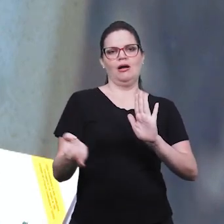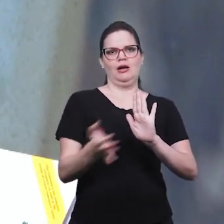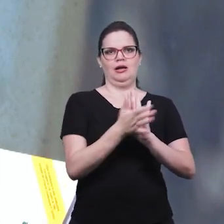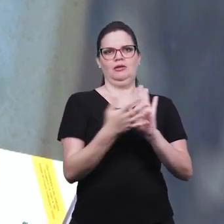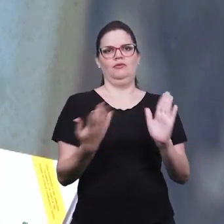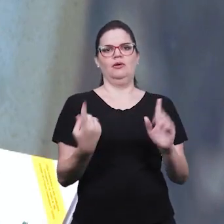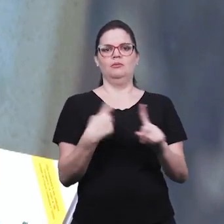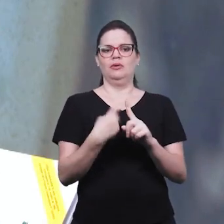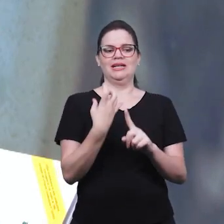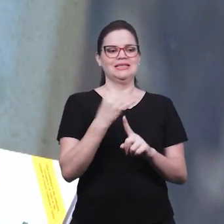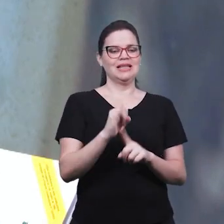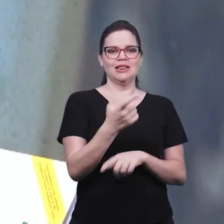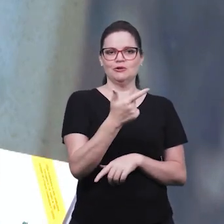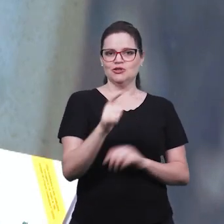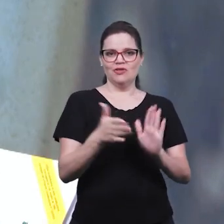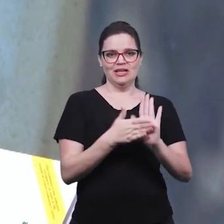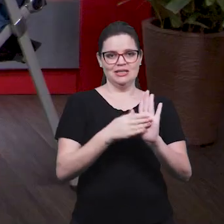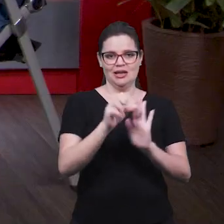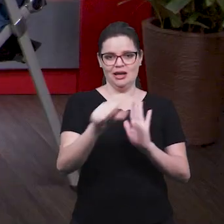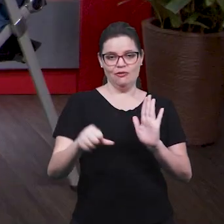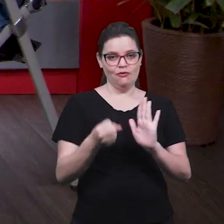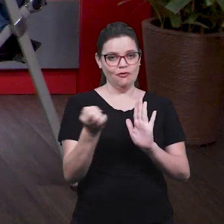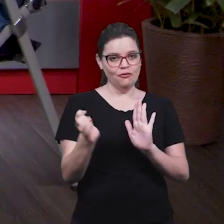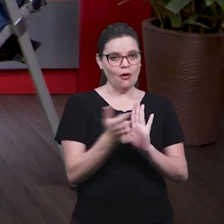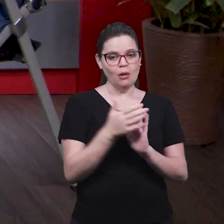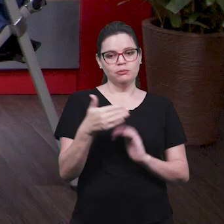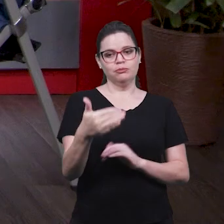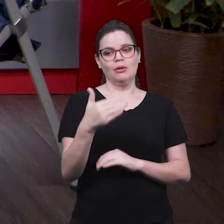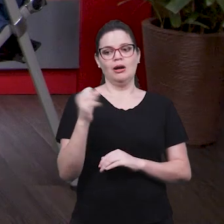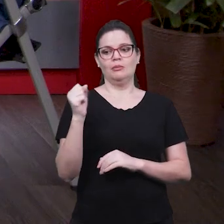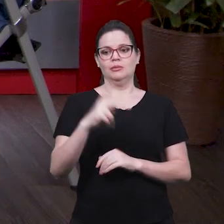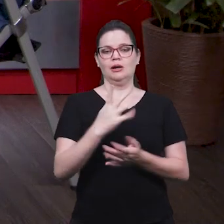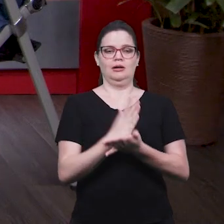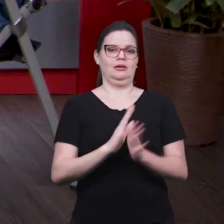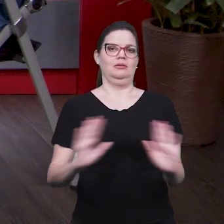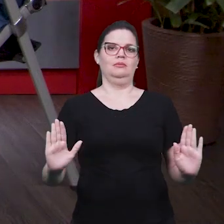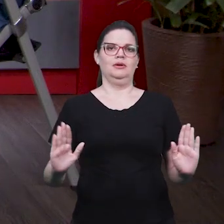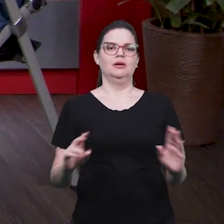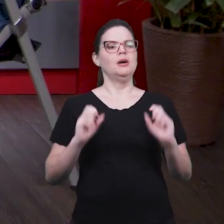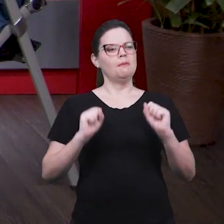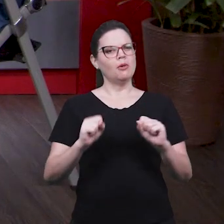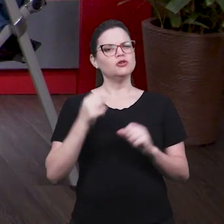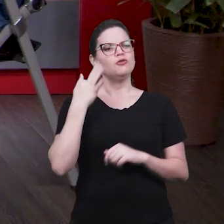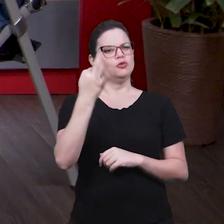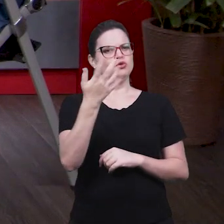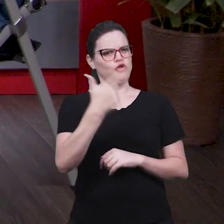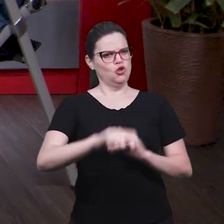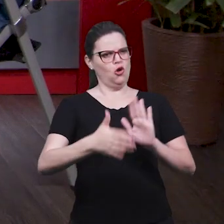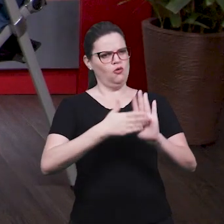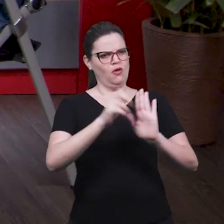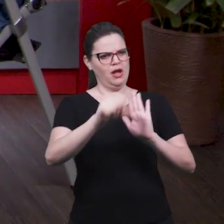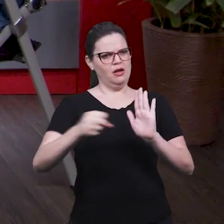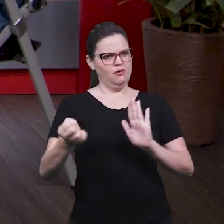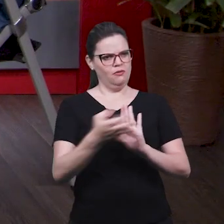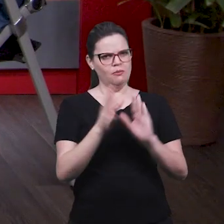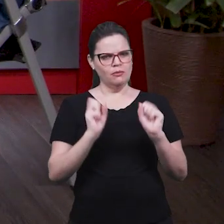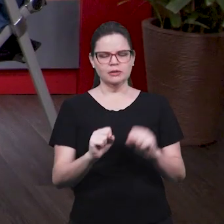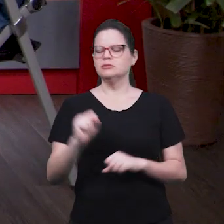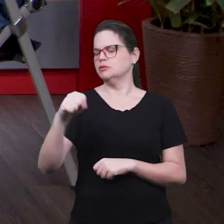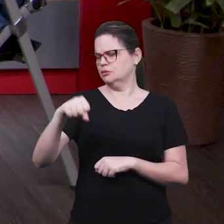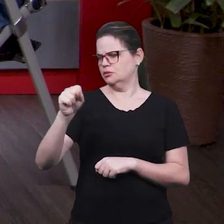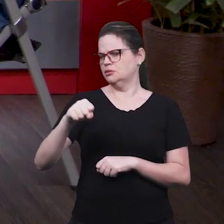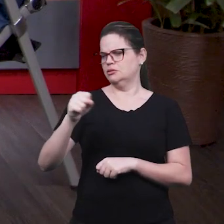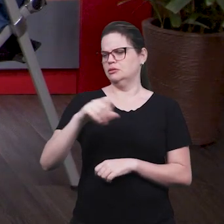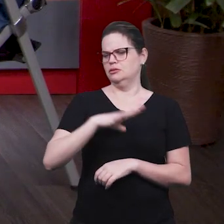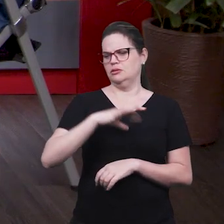teria nem essa questão de previdência mais. E existe ainda a possibilidade, né, de já haver uma nova reforma futuramente também, né? Sim,